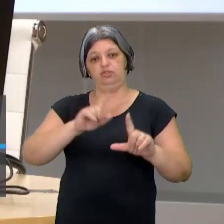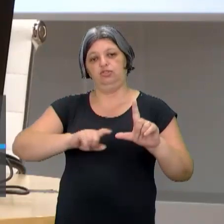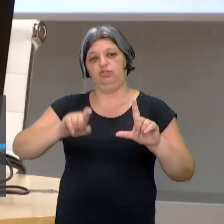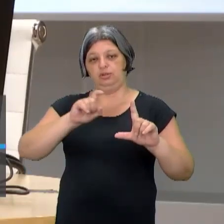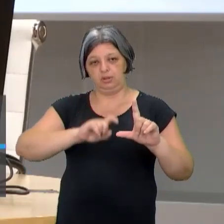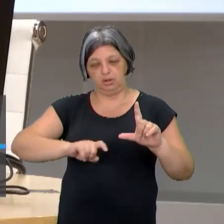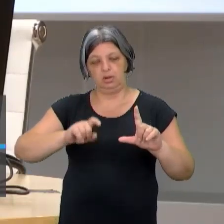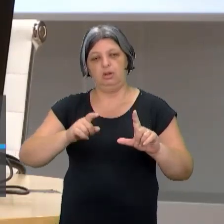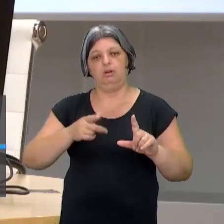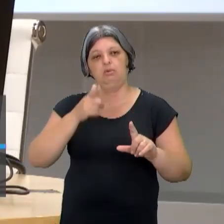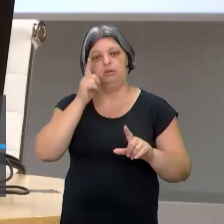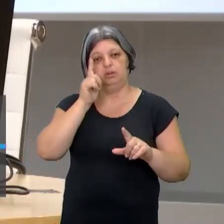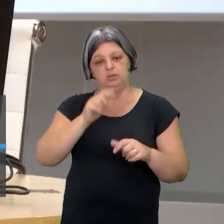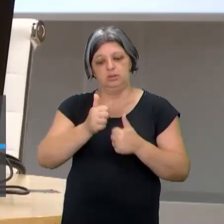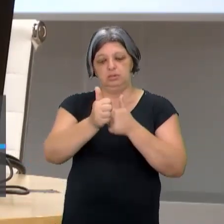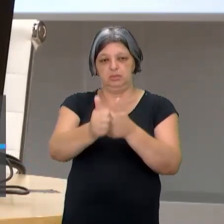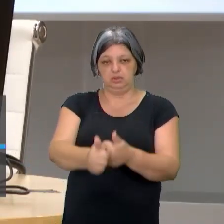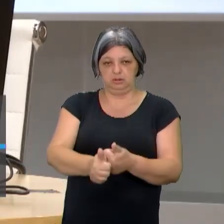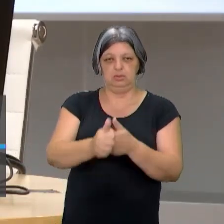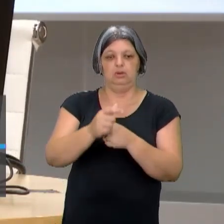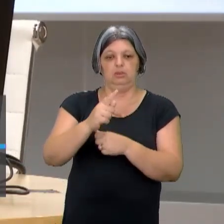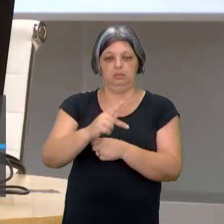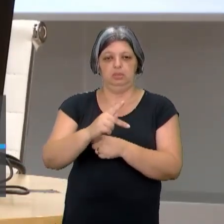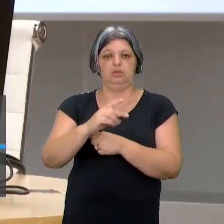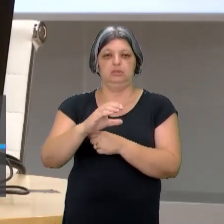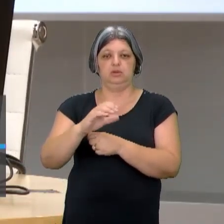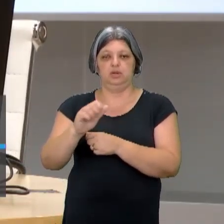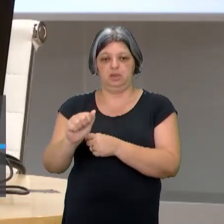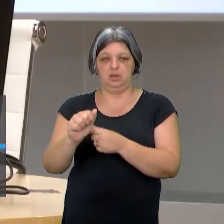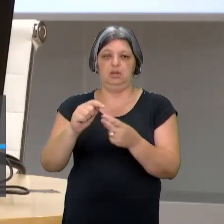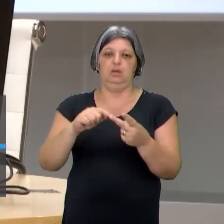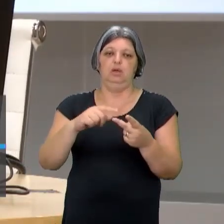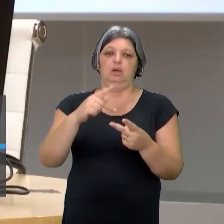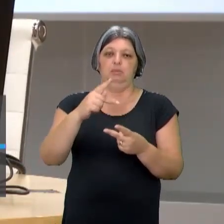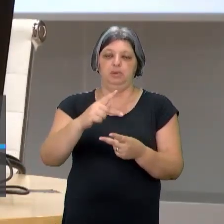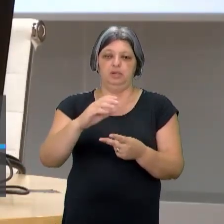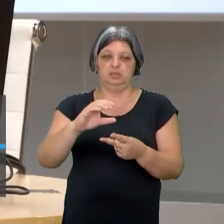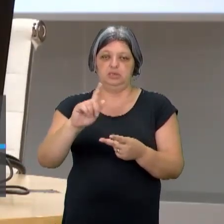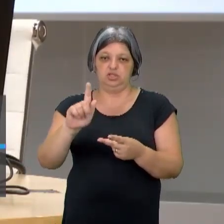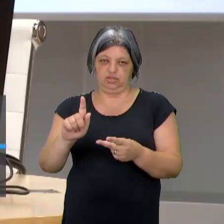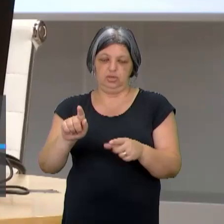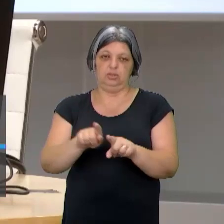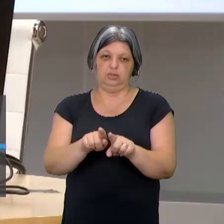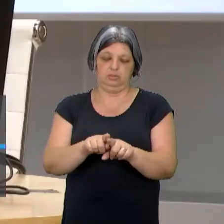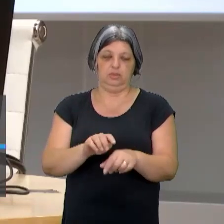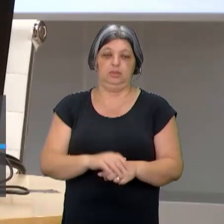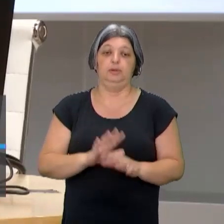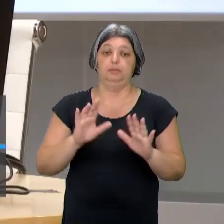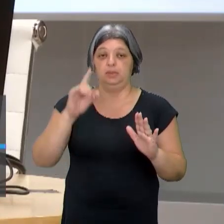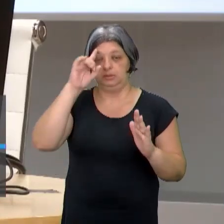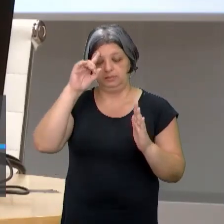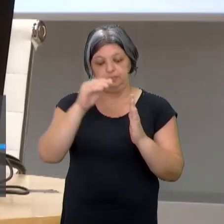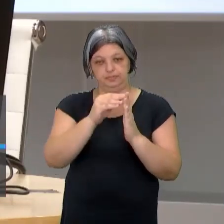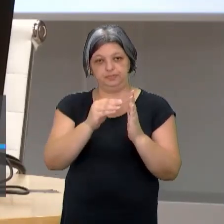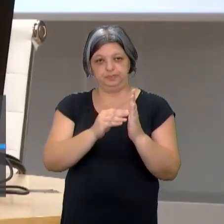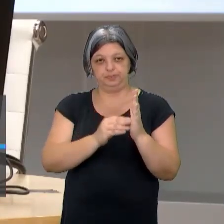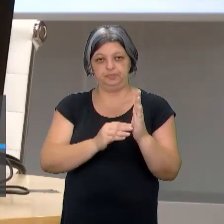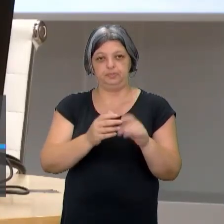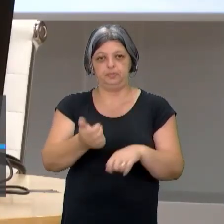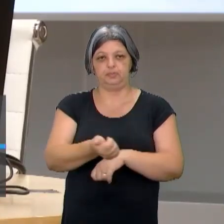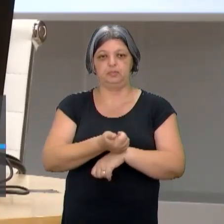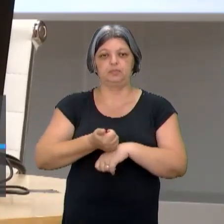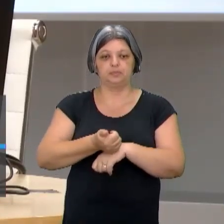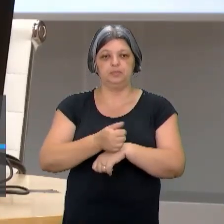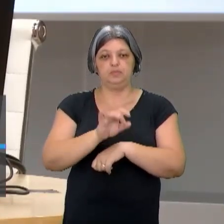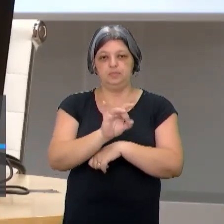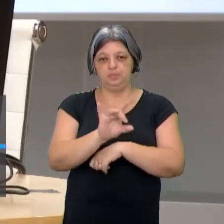aí o acompanhamento pelo PCA, pelo PCG, do andamento dessa agenda. A agenda dos profissionais,